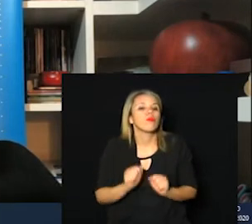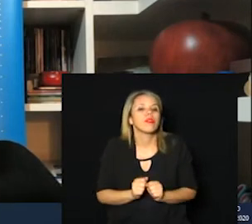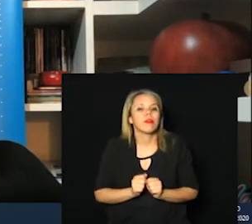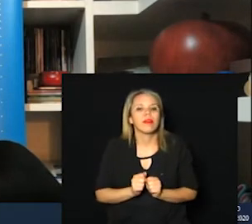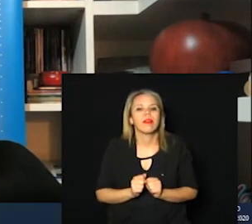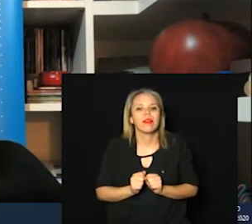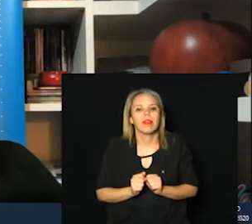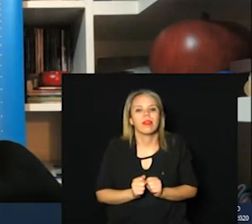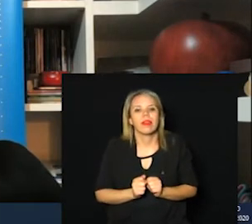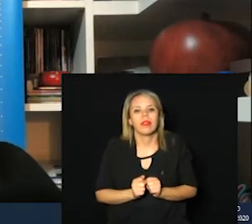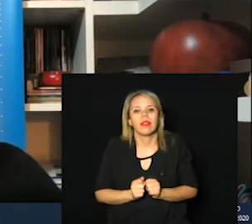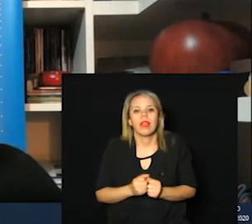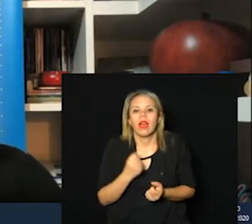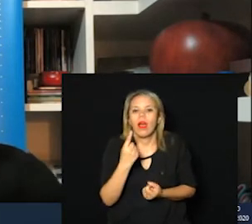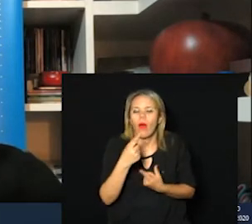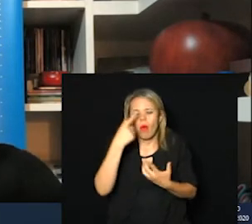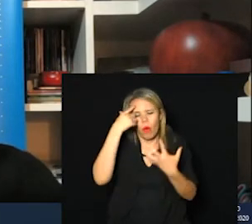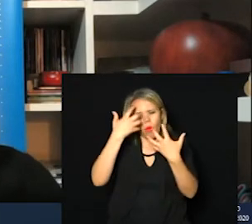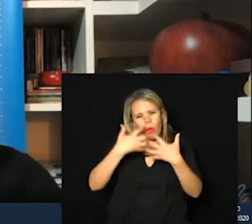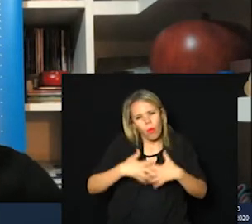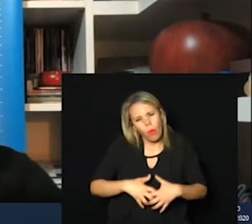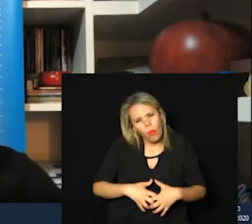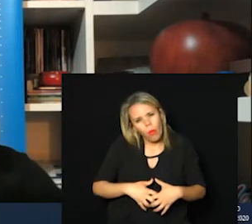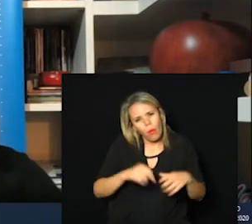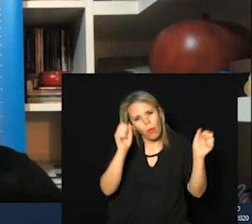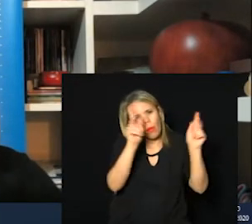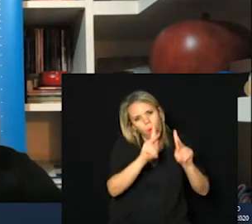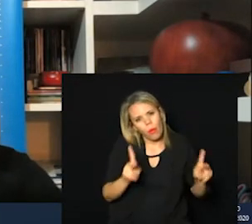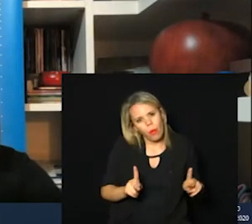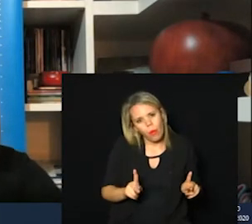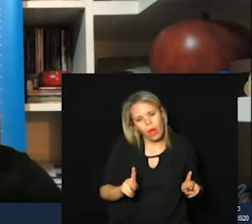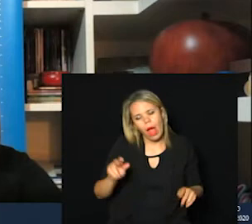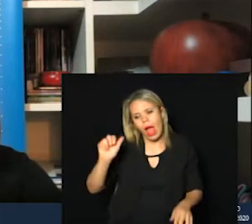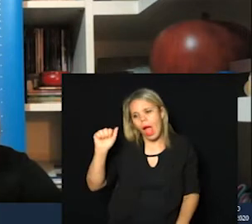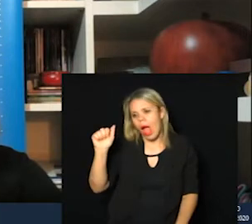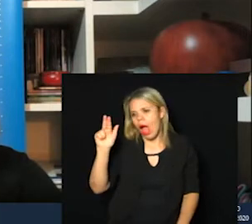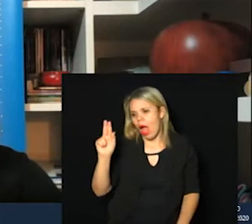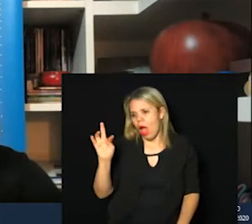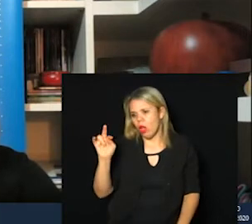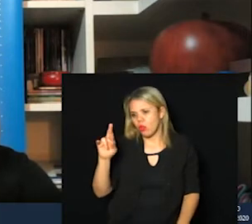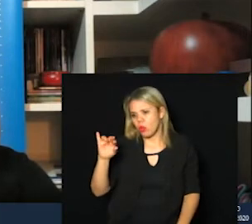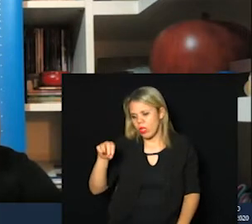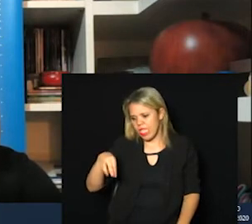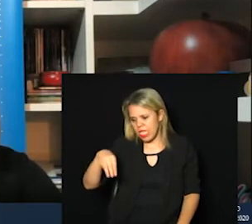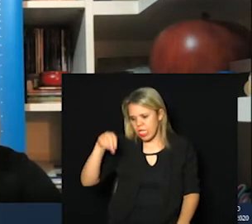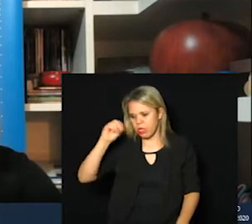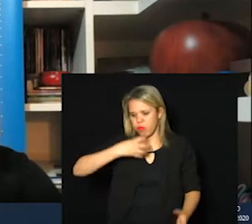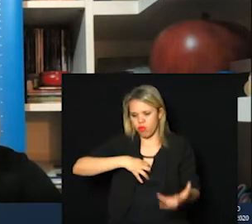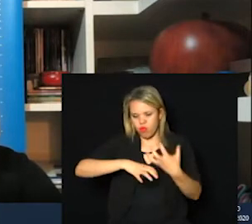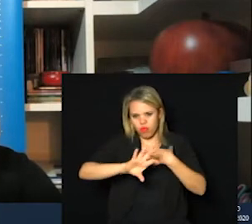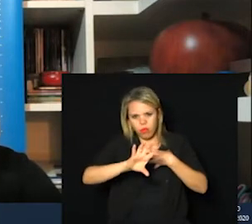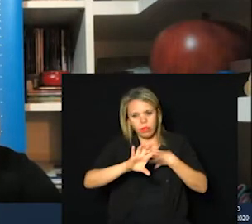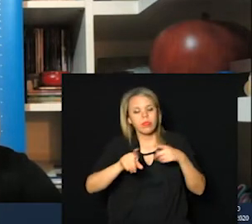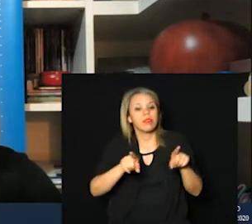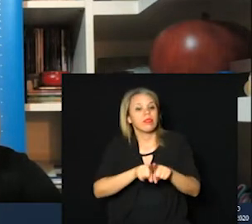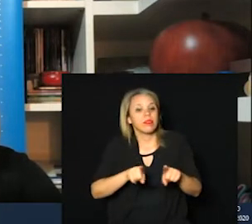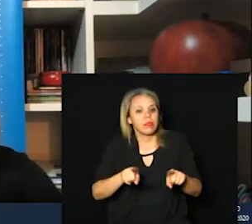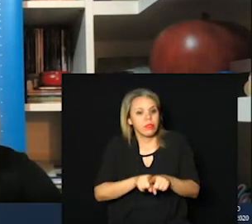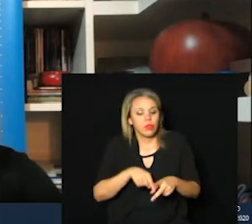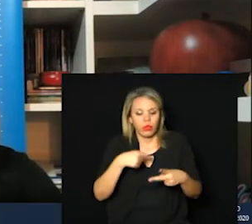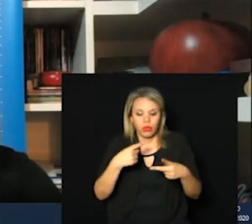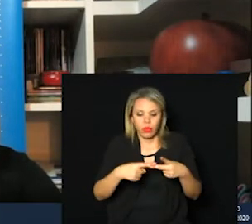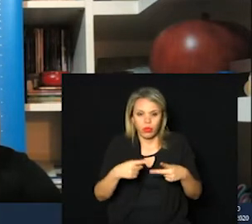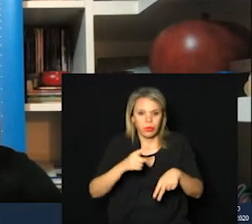sobre algumas reflexões sobre a cultura da paz e altruísmo, né? E no segundo bloco, nós vamos aí fazer